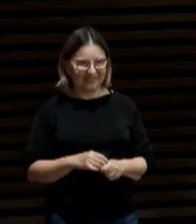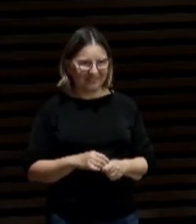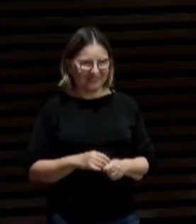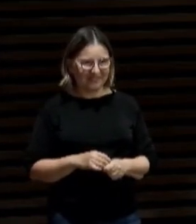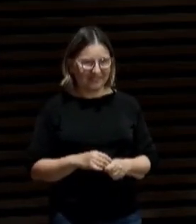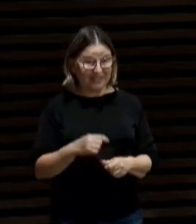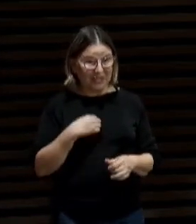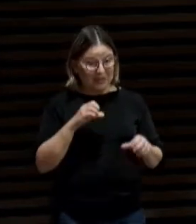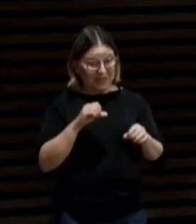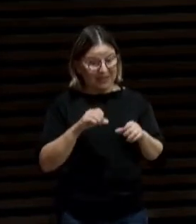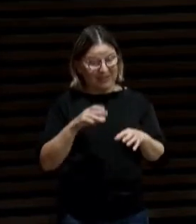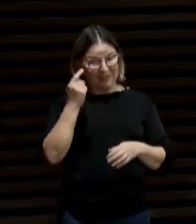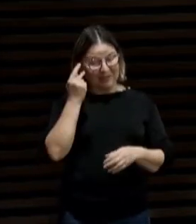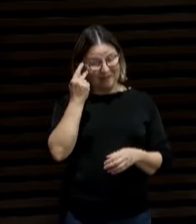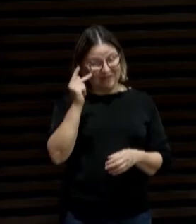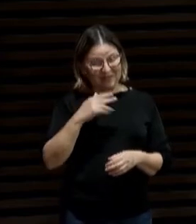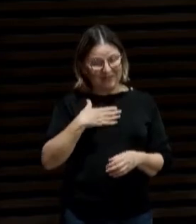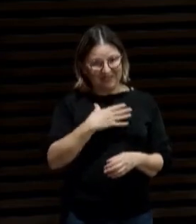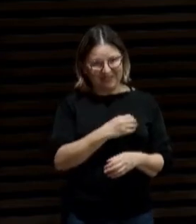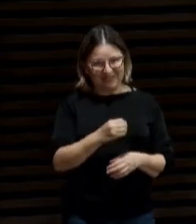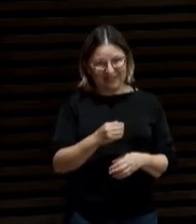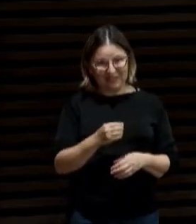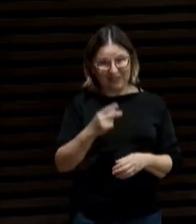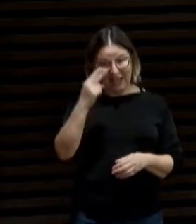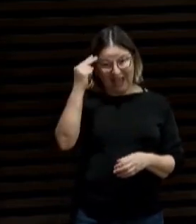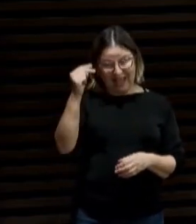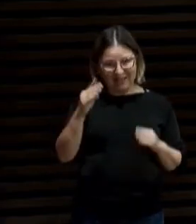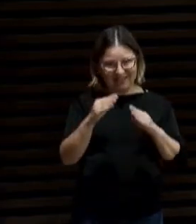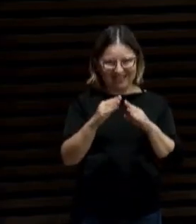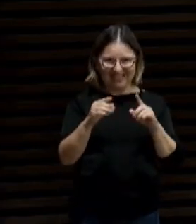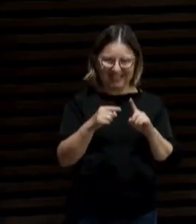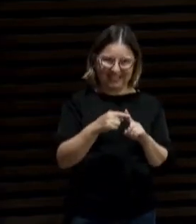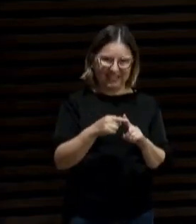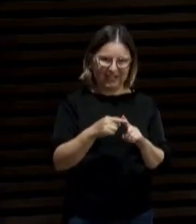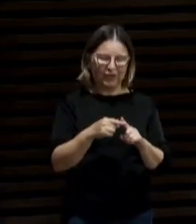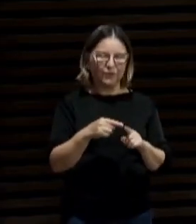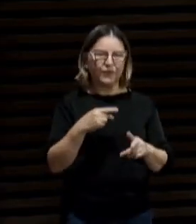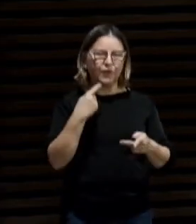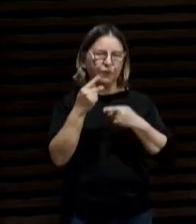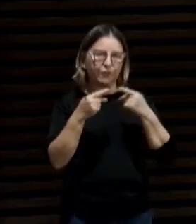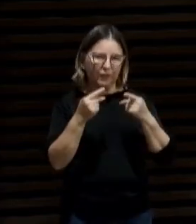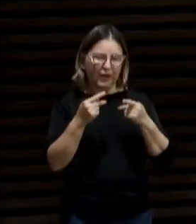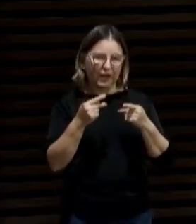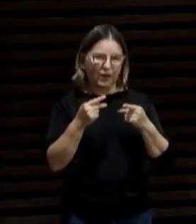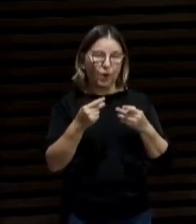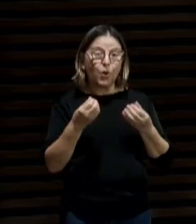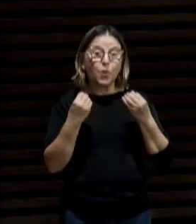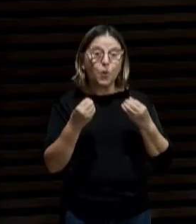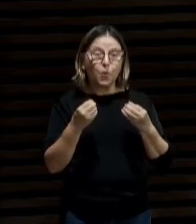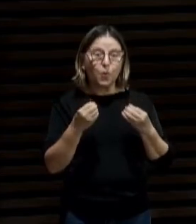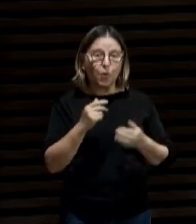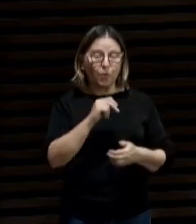ensino para os meus filhos a história da igreja. Eu falo como é que, por exemplo, os apóstolos morreram. Eu falo para eles. Paulo